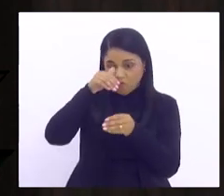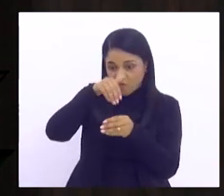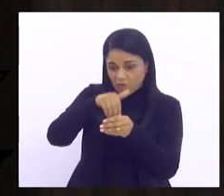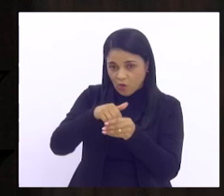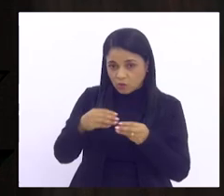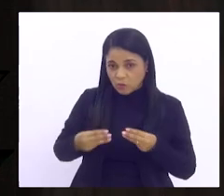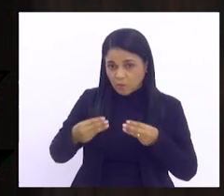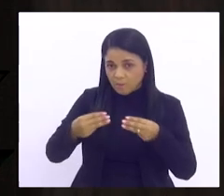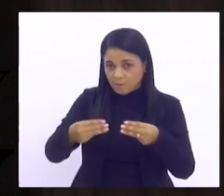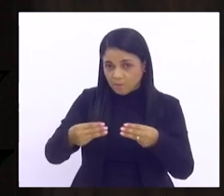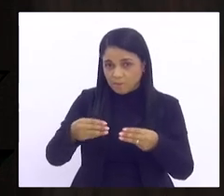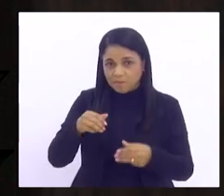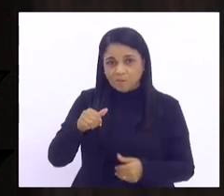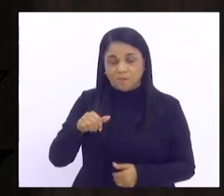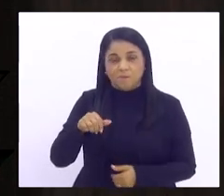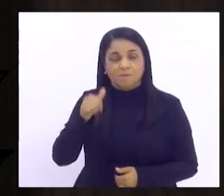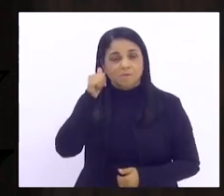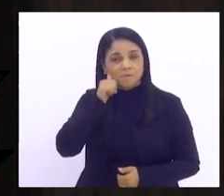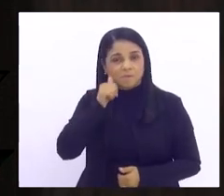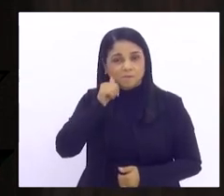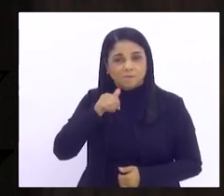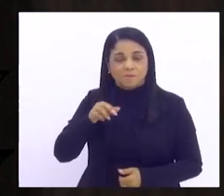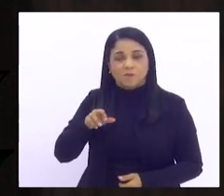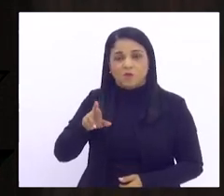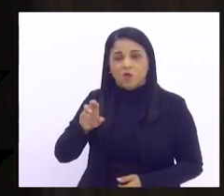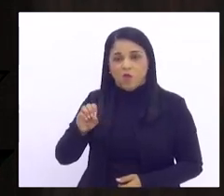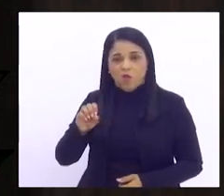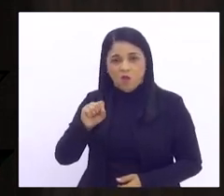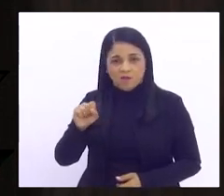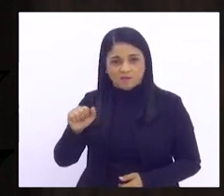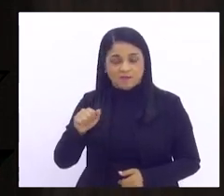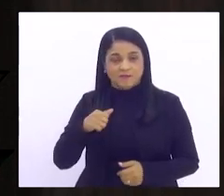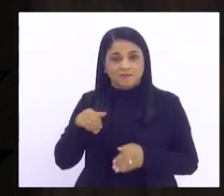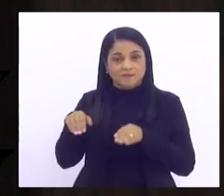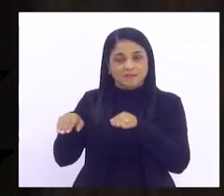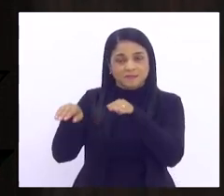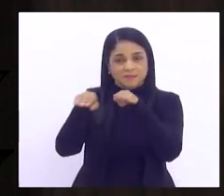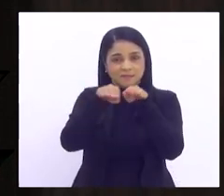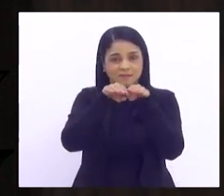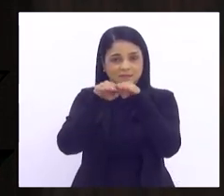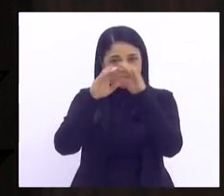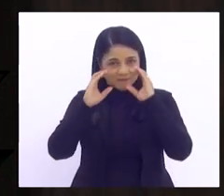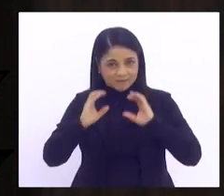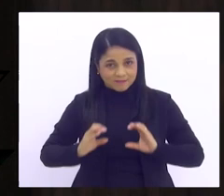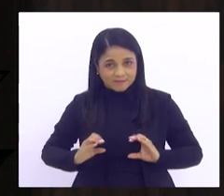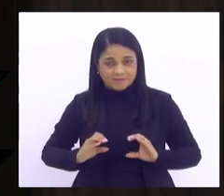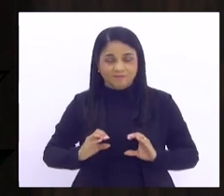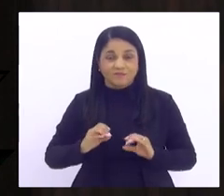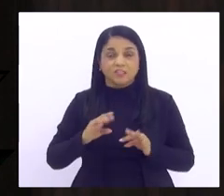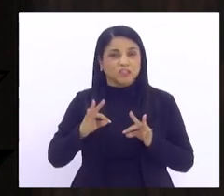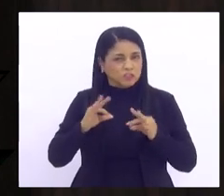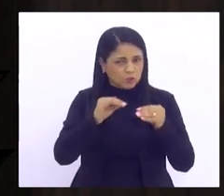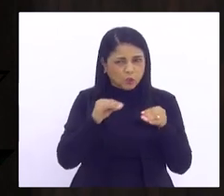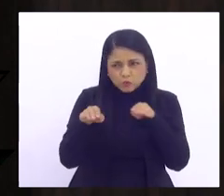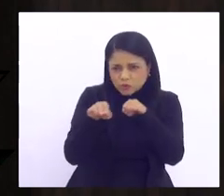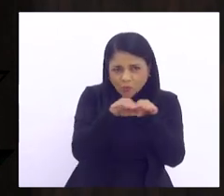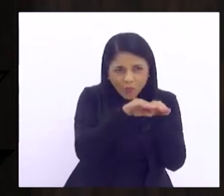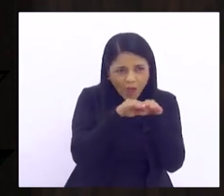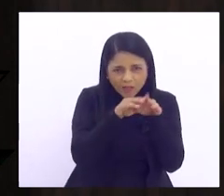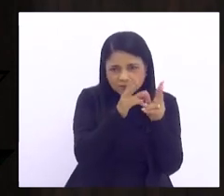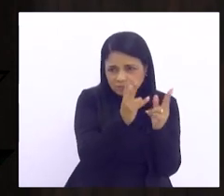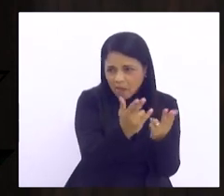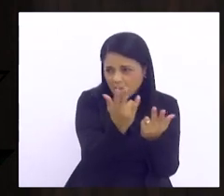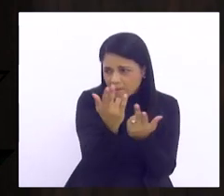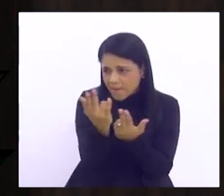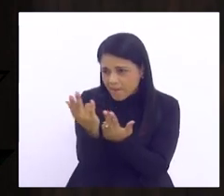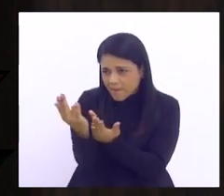ministra trata, é de uma tal cidadania igualitária. Se nós fôssemos todos iguais realmente, como pregam,